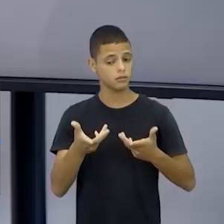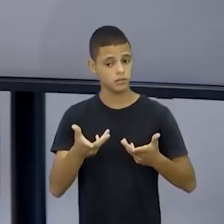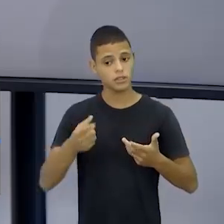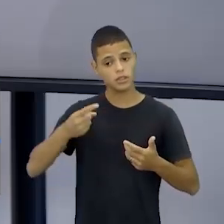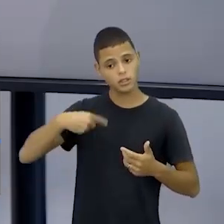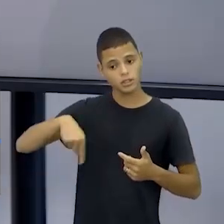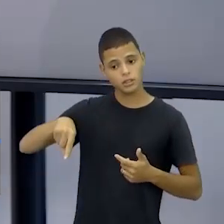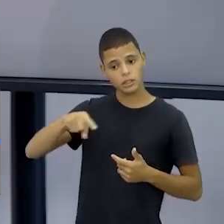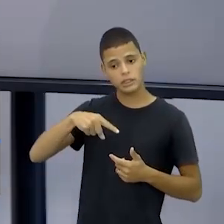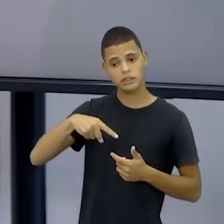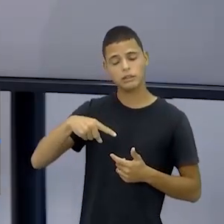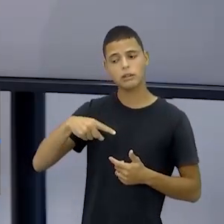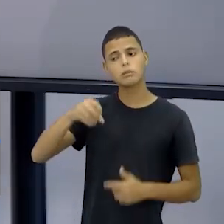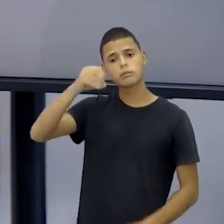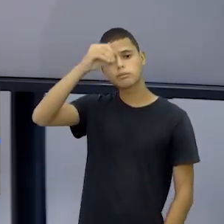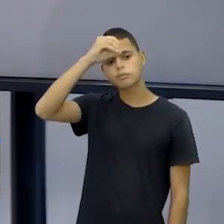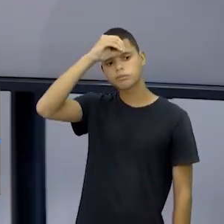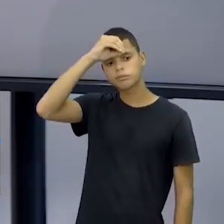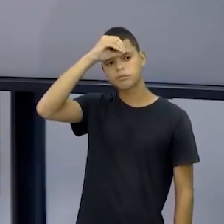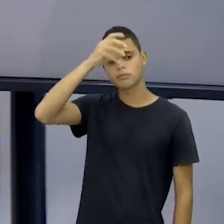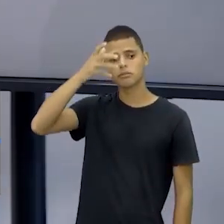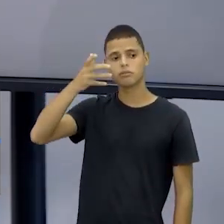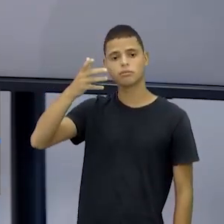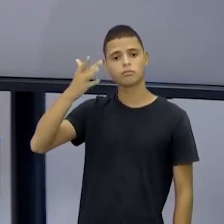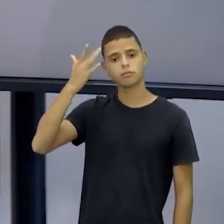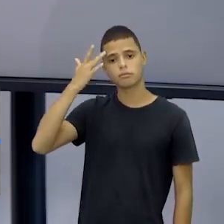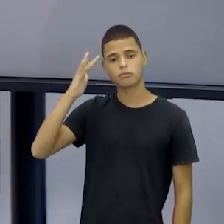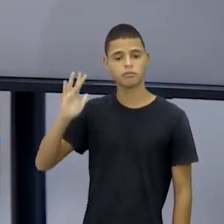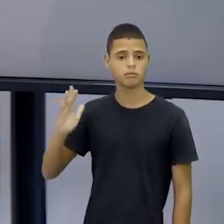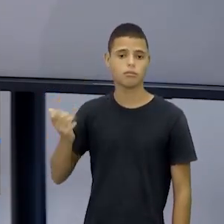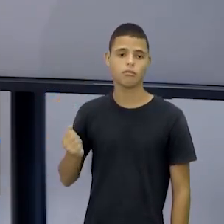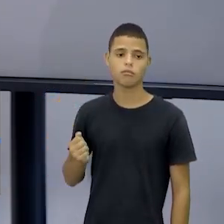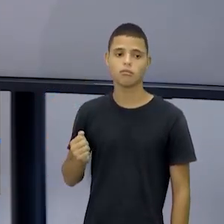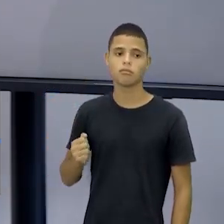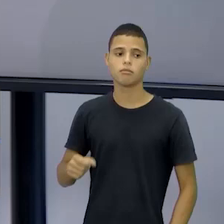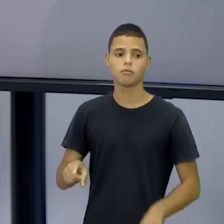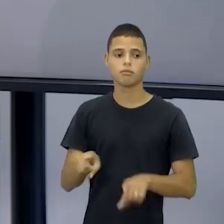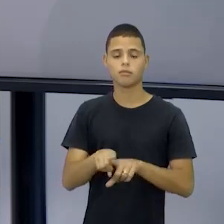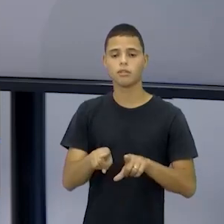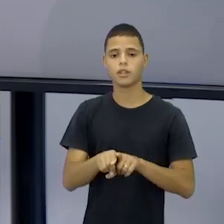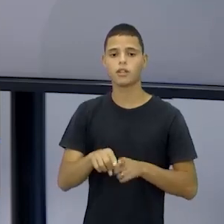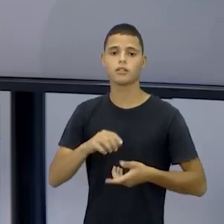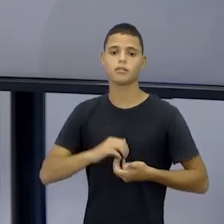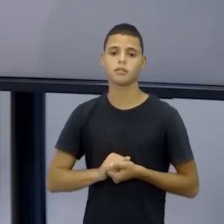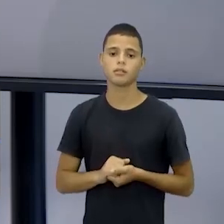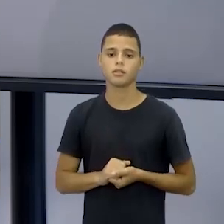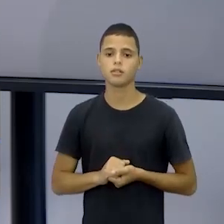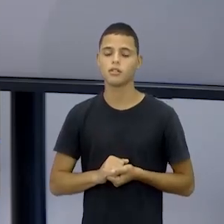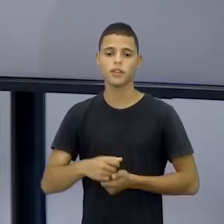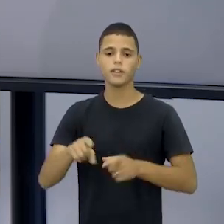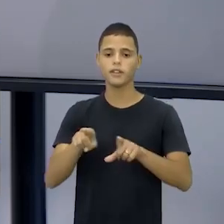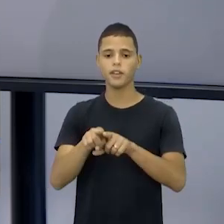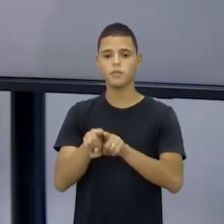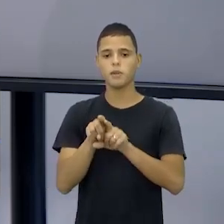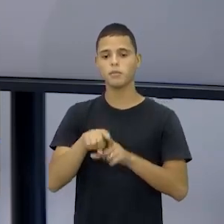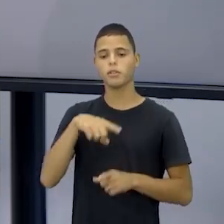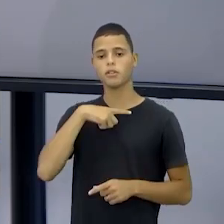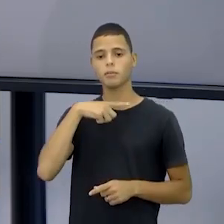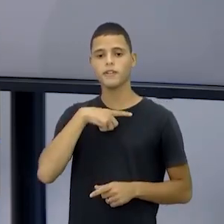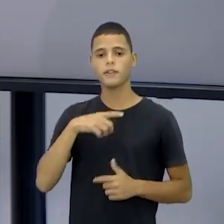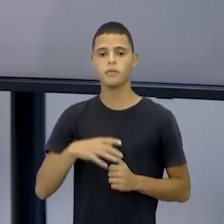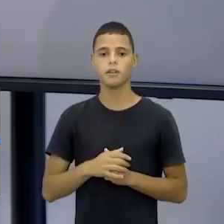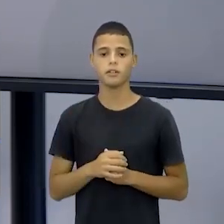estava cru, né? A gente tinha acabado de começar nosso curso, Matemática Conectada, e aí a gente vai...